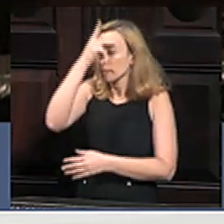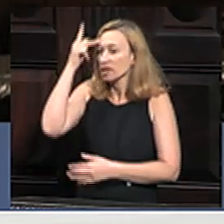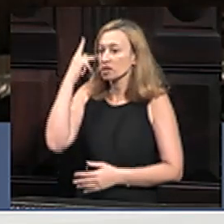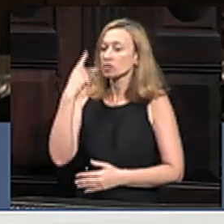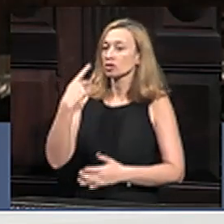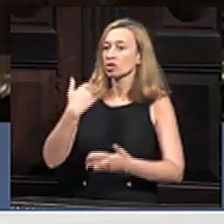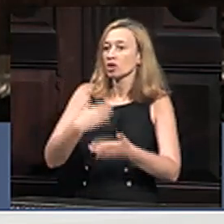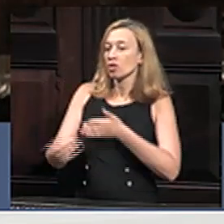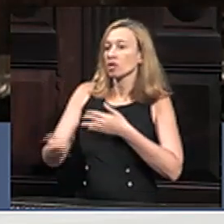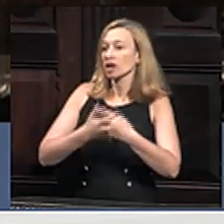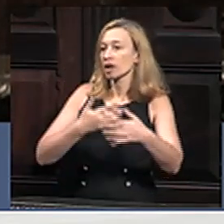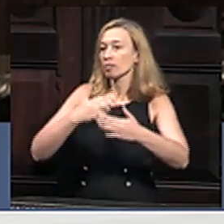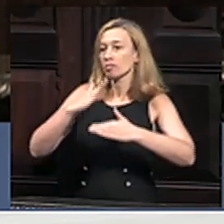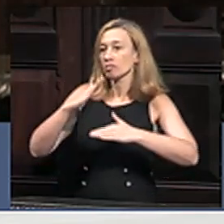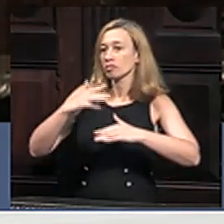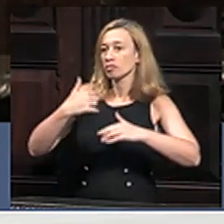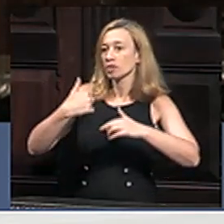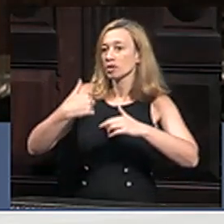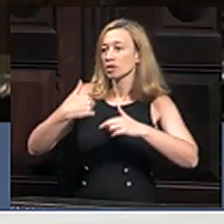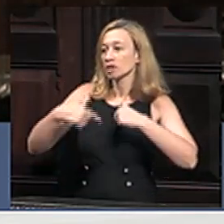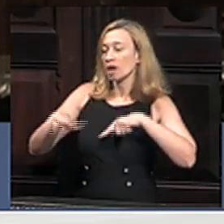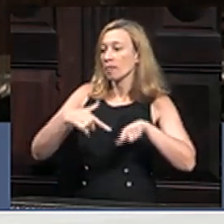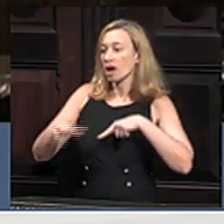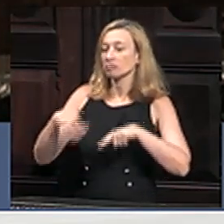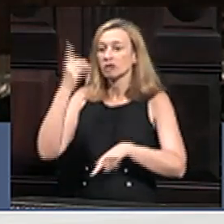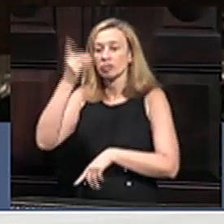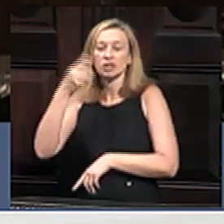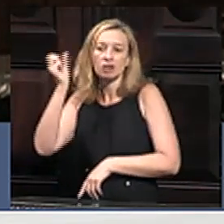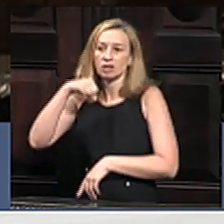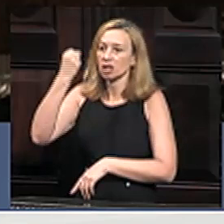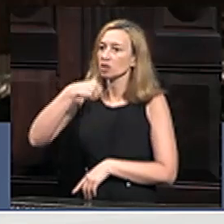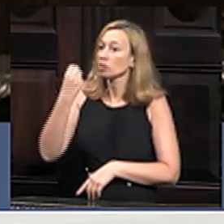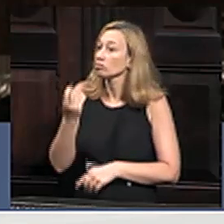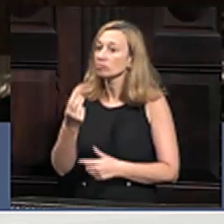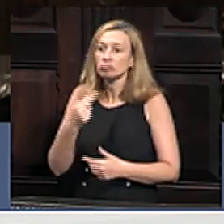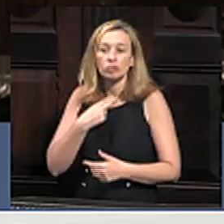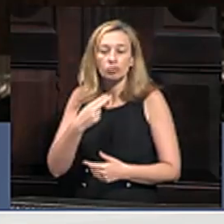qualquer que seja o deputado ou o senador, não tem competência,